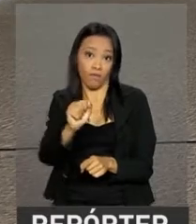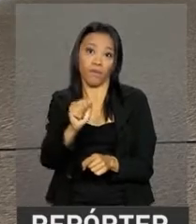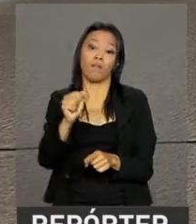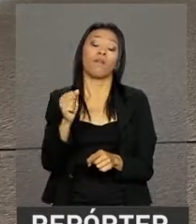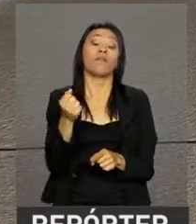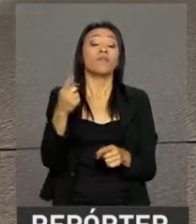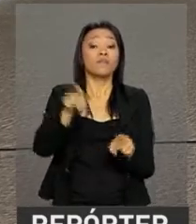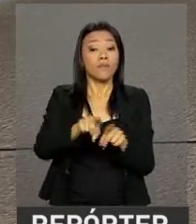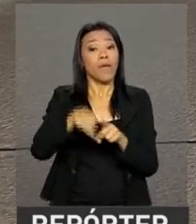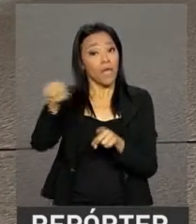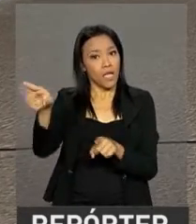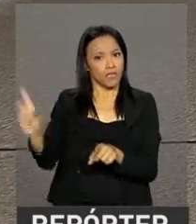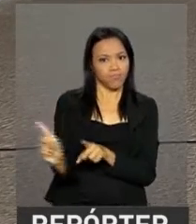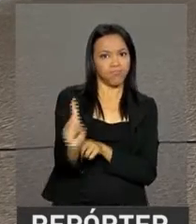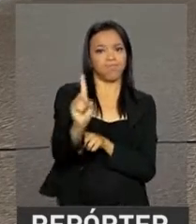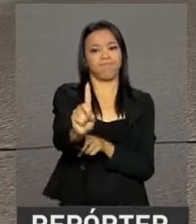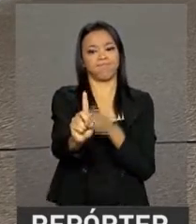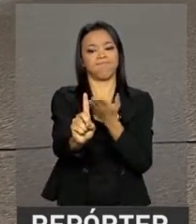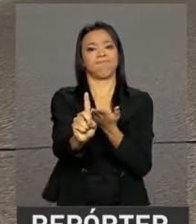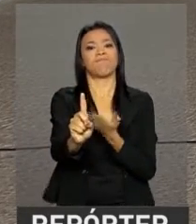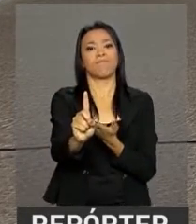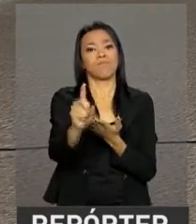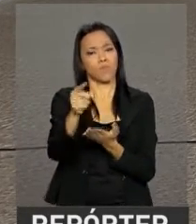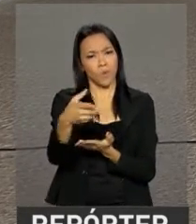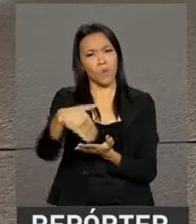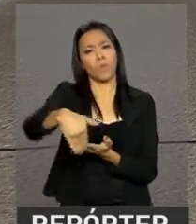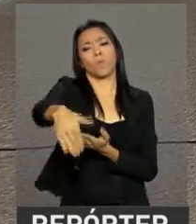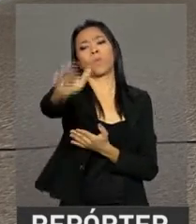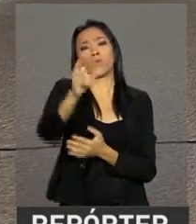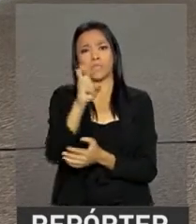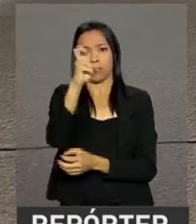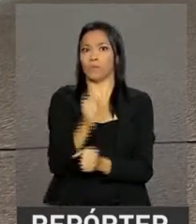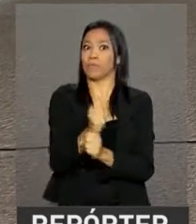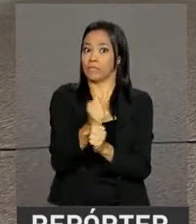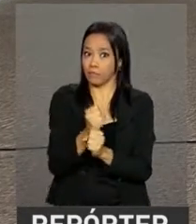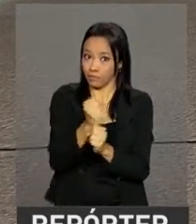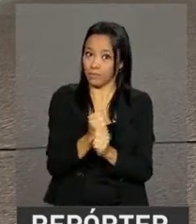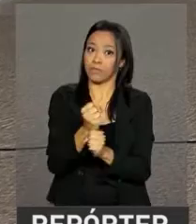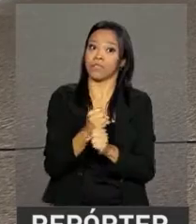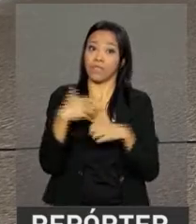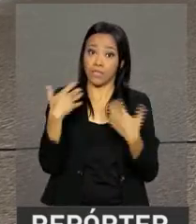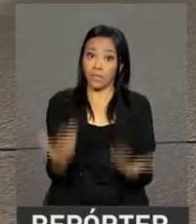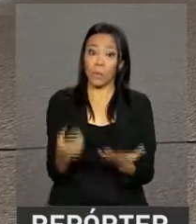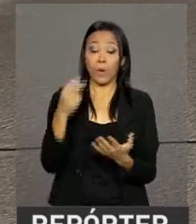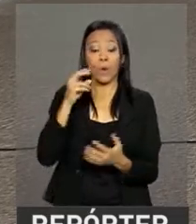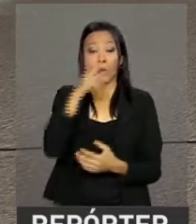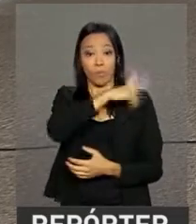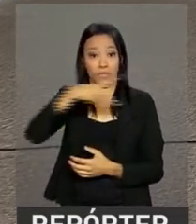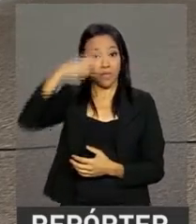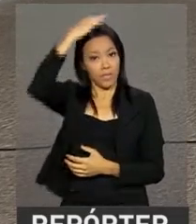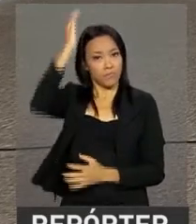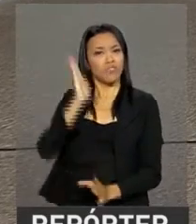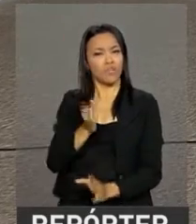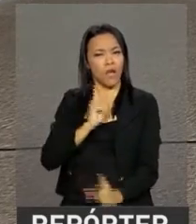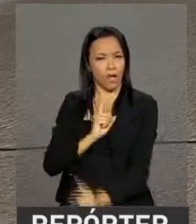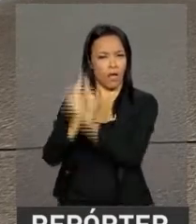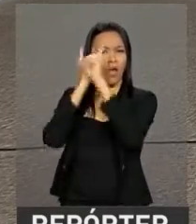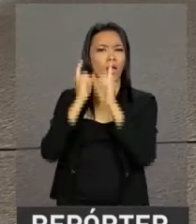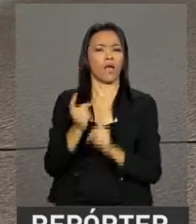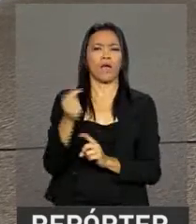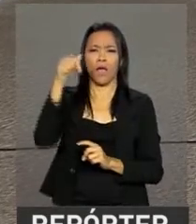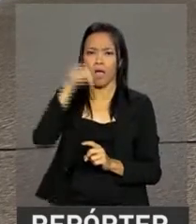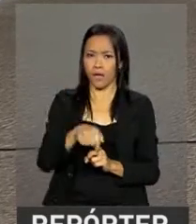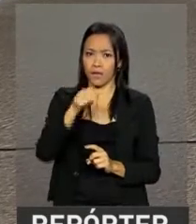ficar à frente da Organização das Nações Unidas pelos próximos 5 anos. O presidente Michel Temer encontrou com ele aqui em Brasília, em outubro do